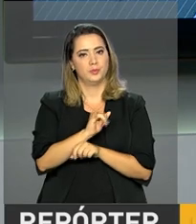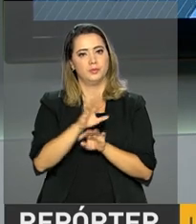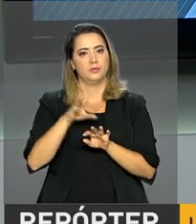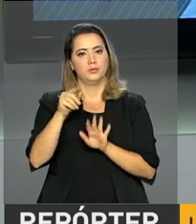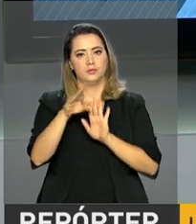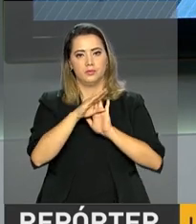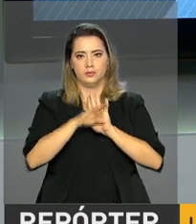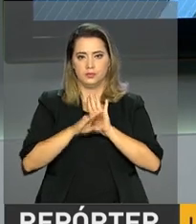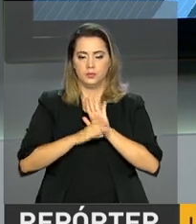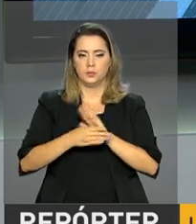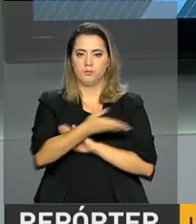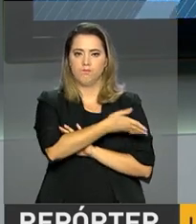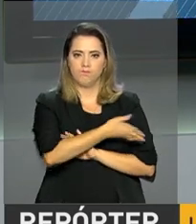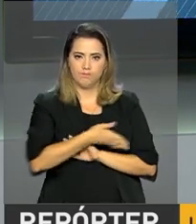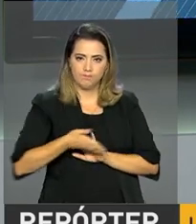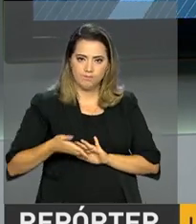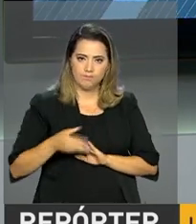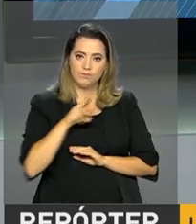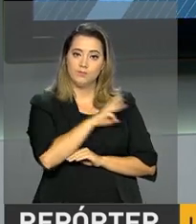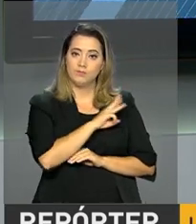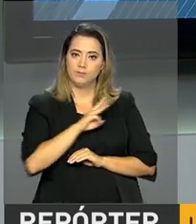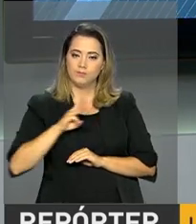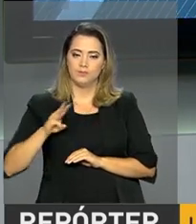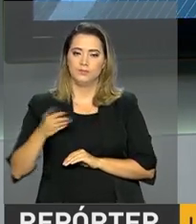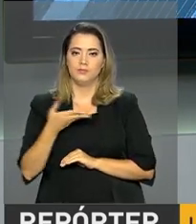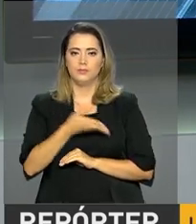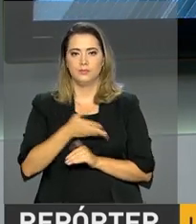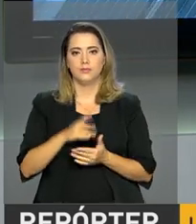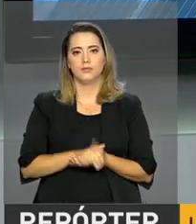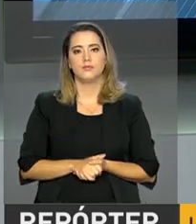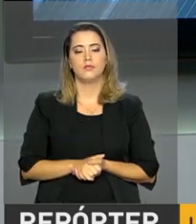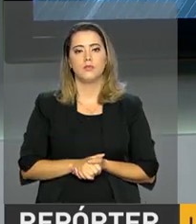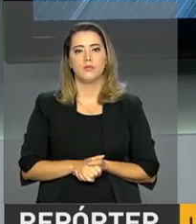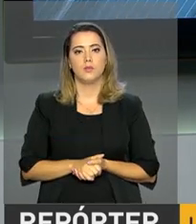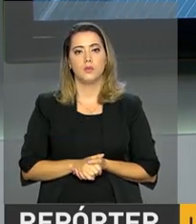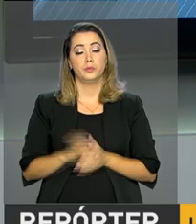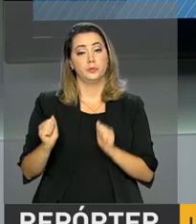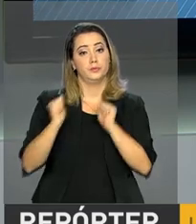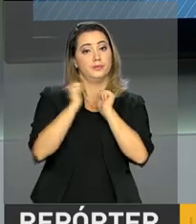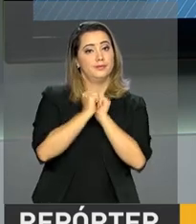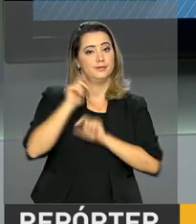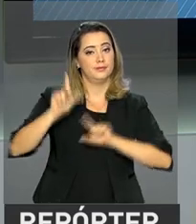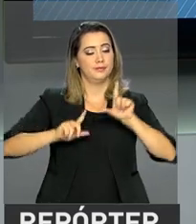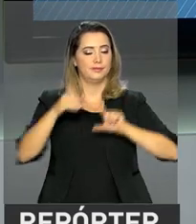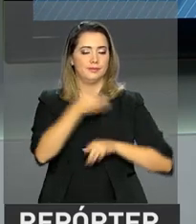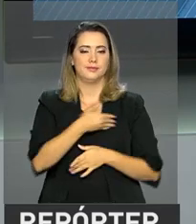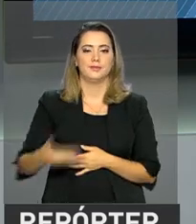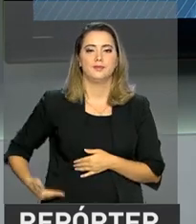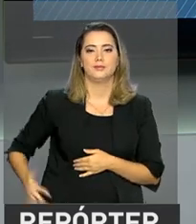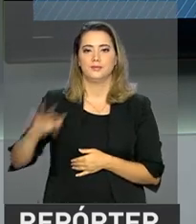YouTube. E toda a nossa programação também está na página da NBR na internet. Continue